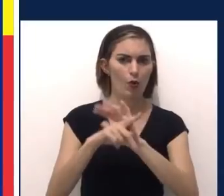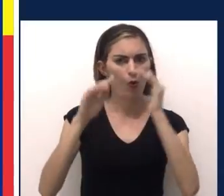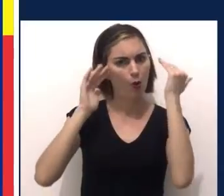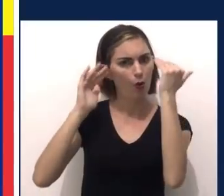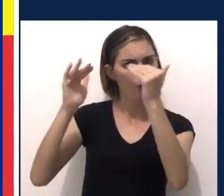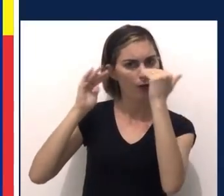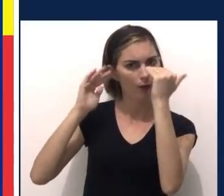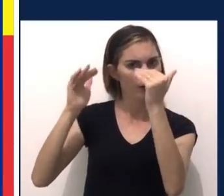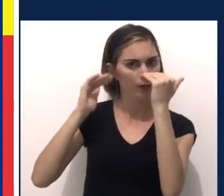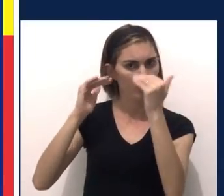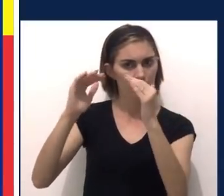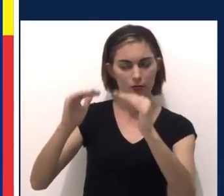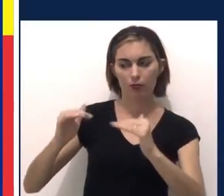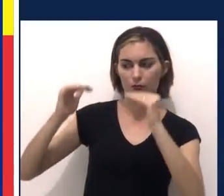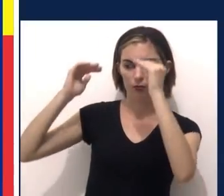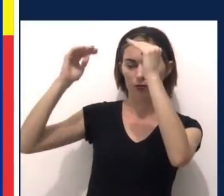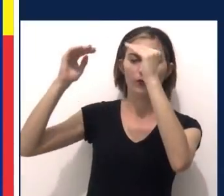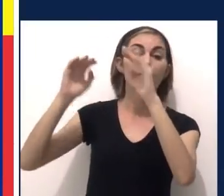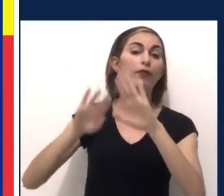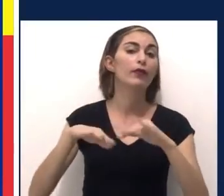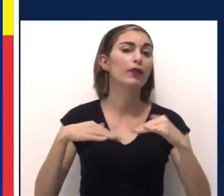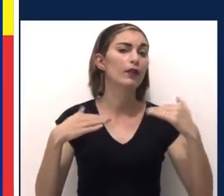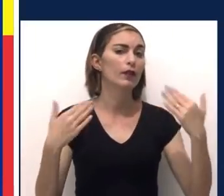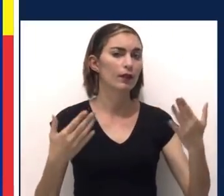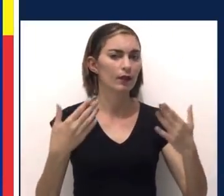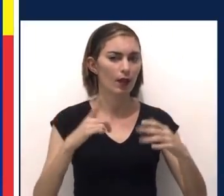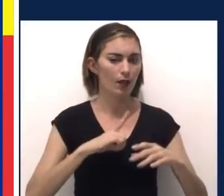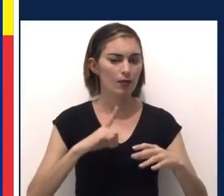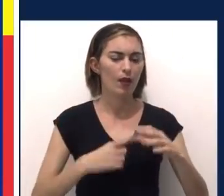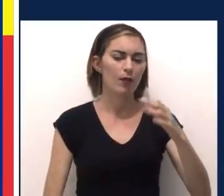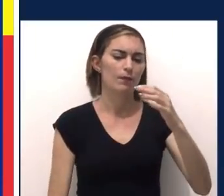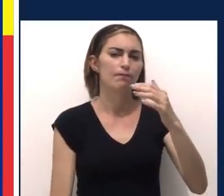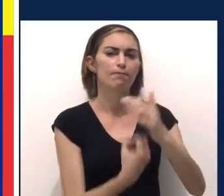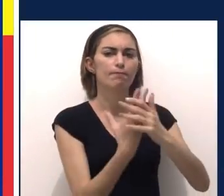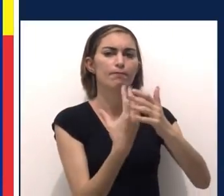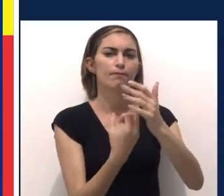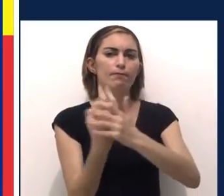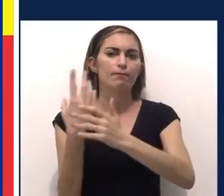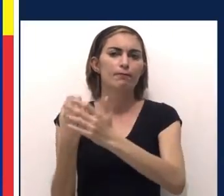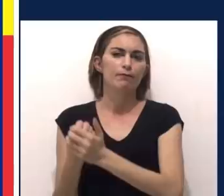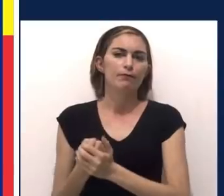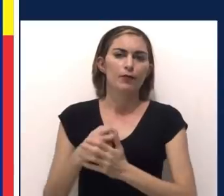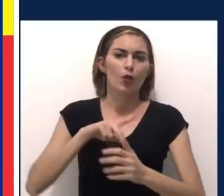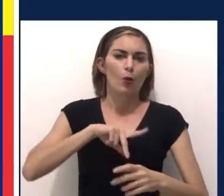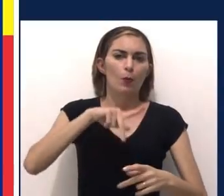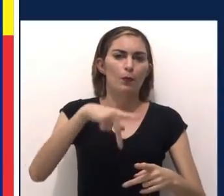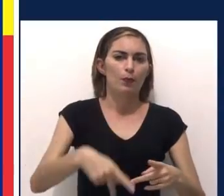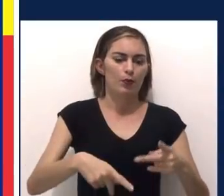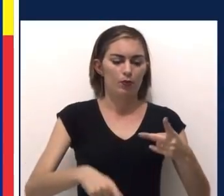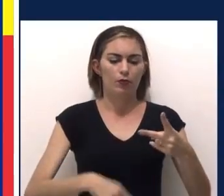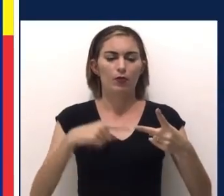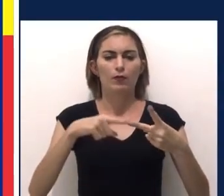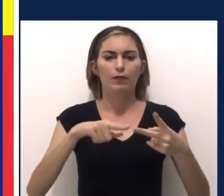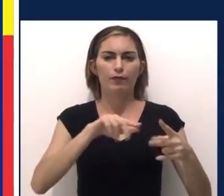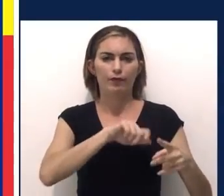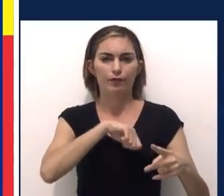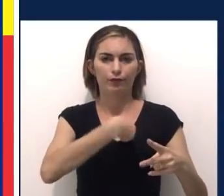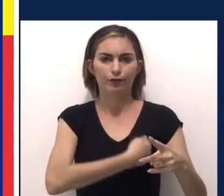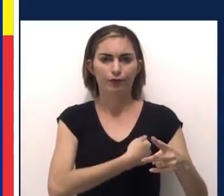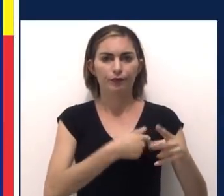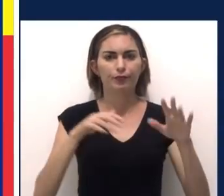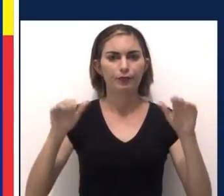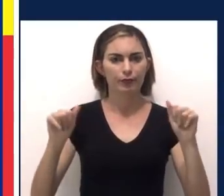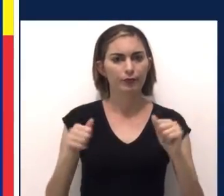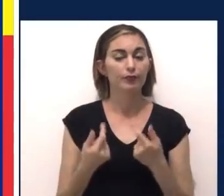a obediência ao poder soberano. Então, aí tem a formação de Portugal e Espanha. Então,